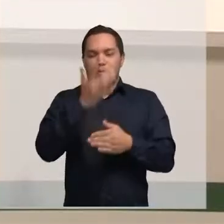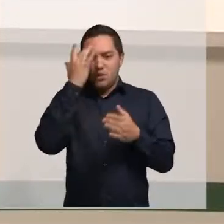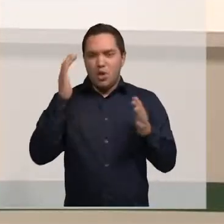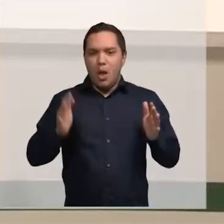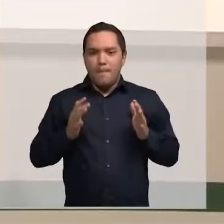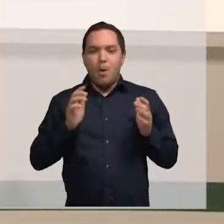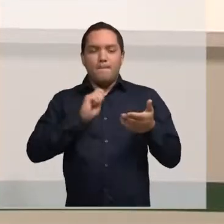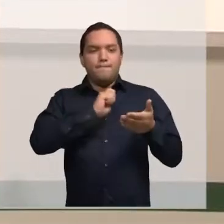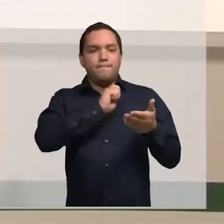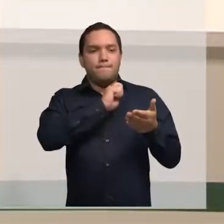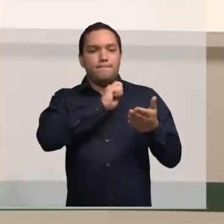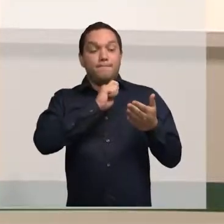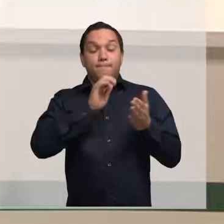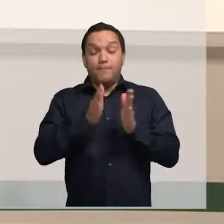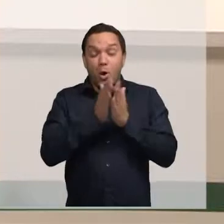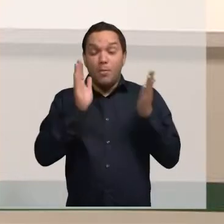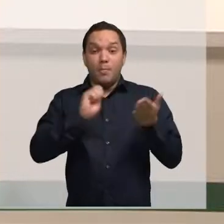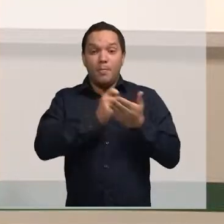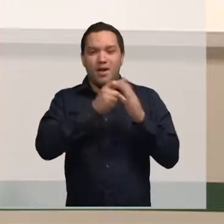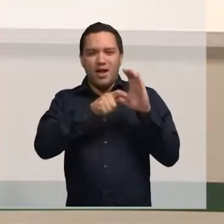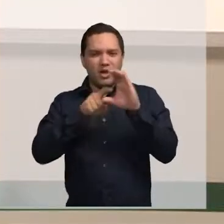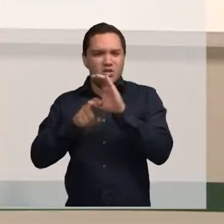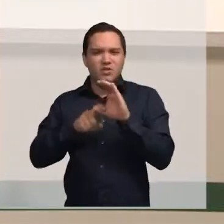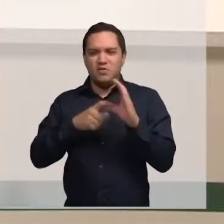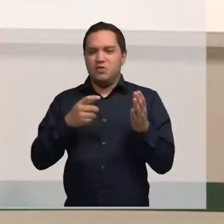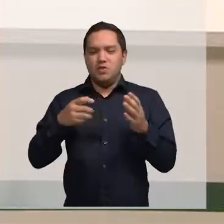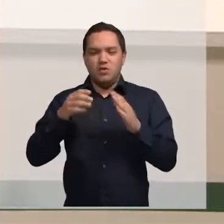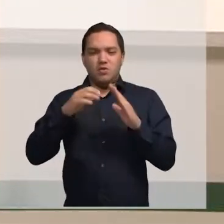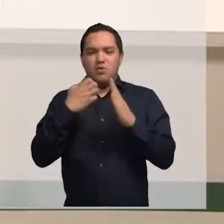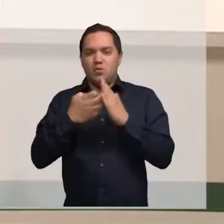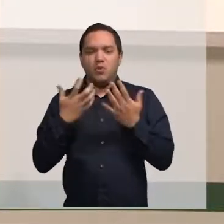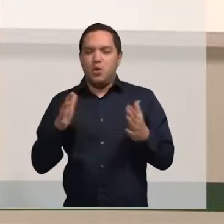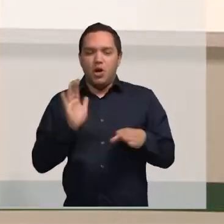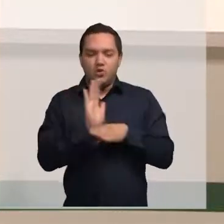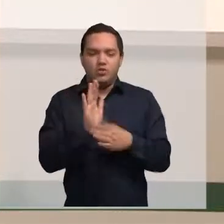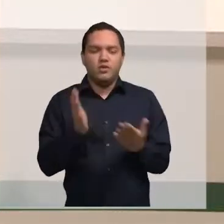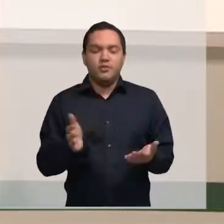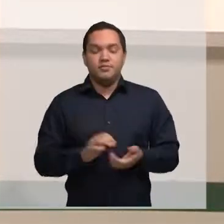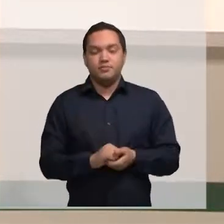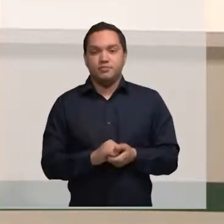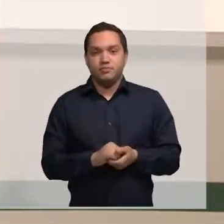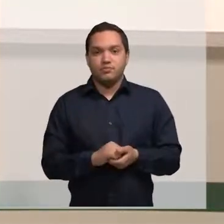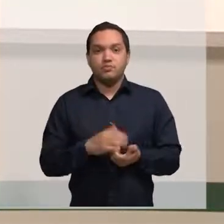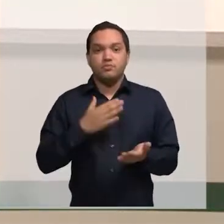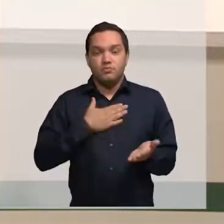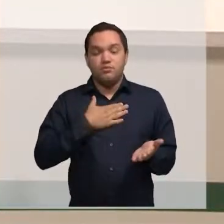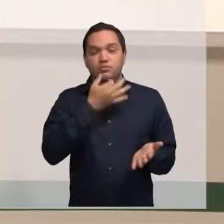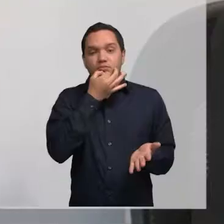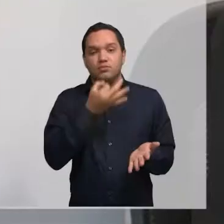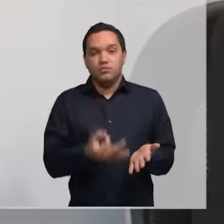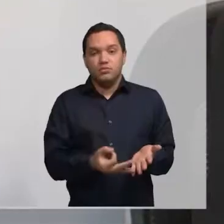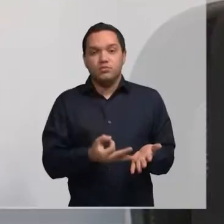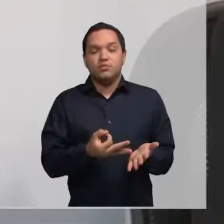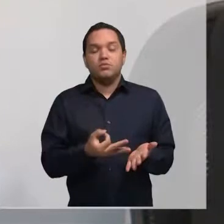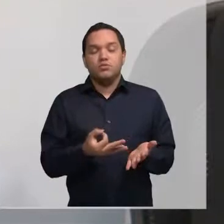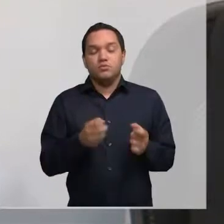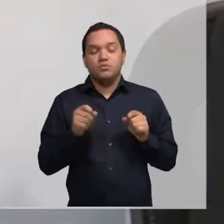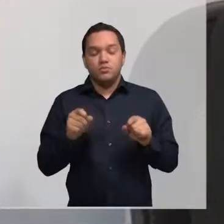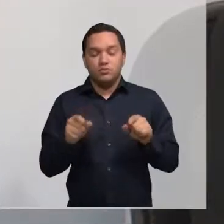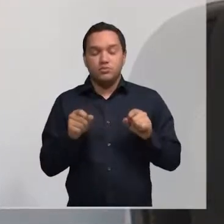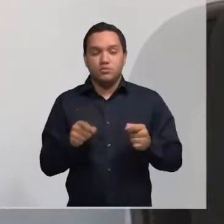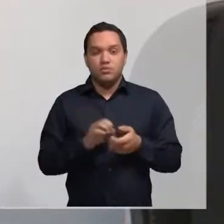foi perfeito, Luiz, agora foi perfeito. Por quê? Diz, Luiz. Porque, na minha avaliação, é